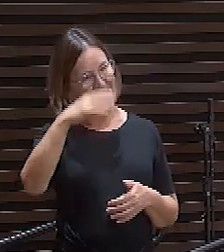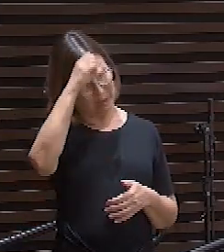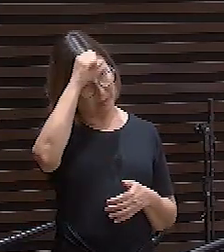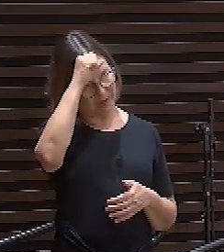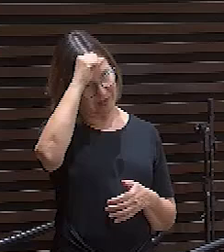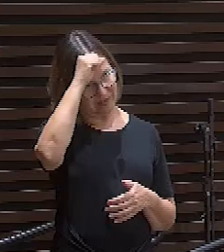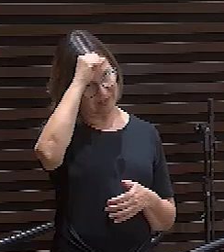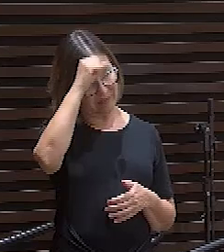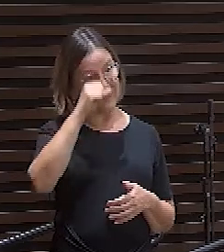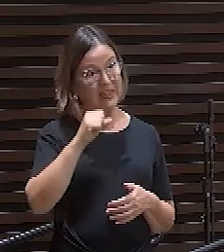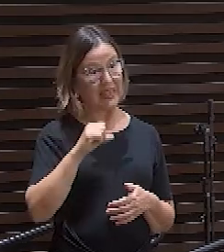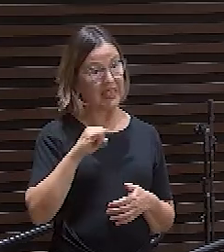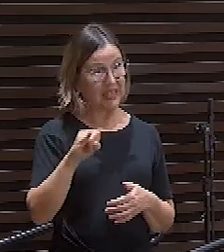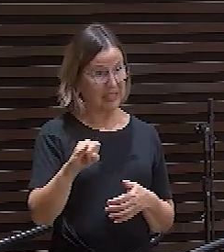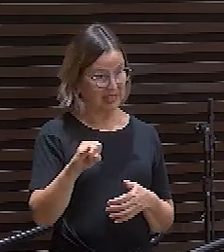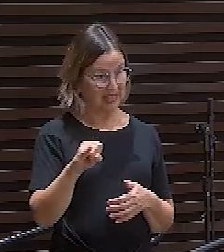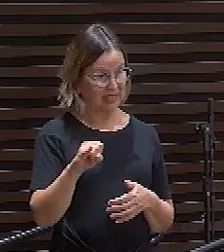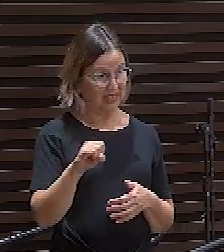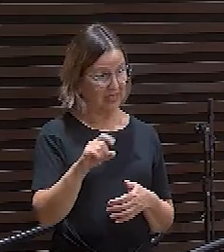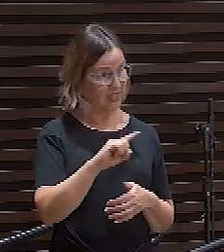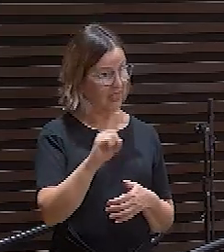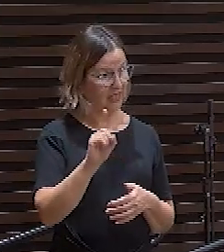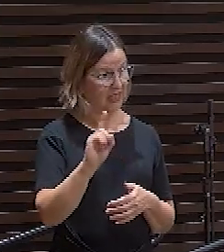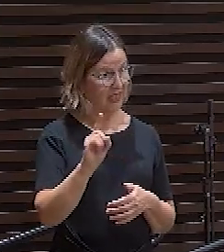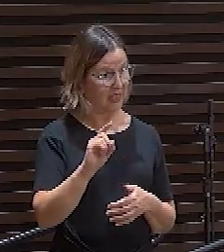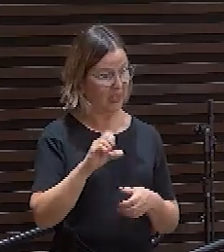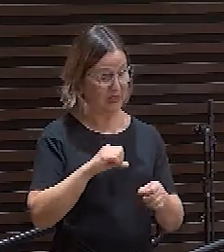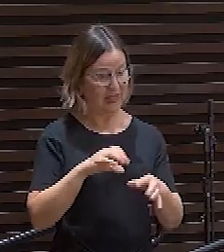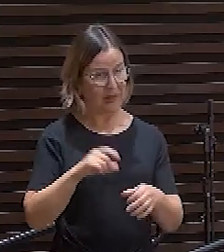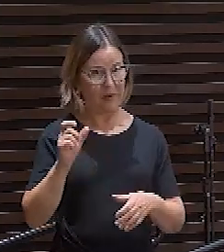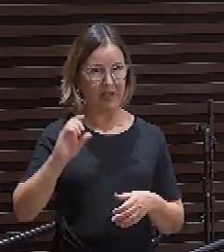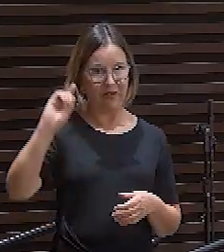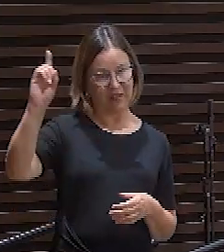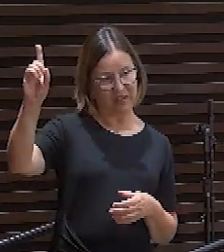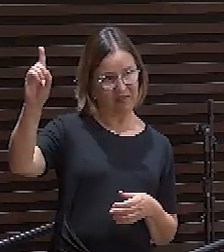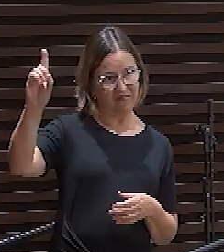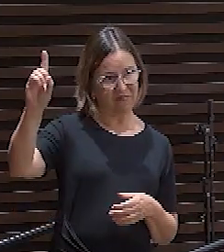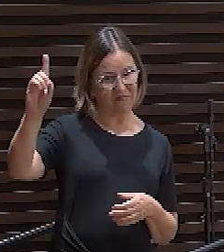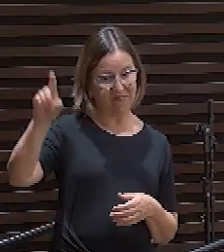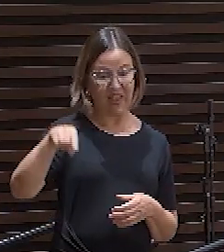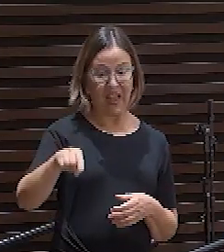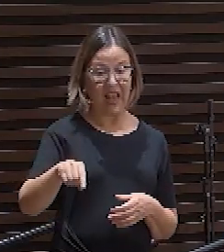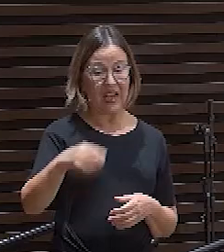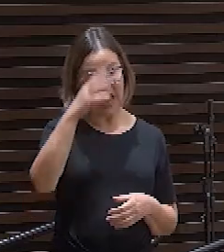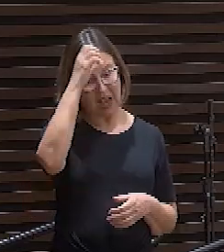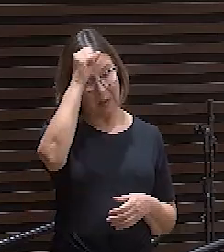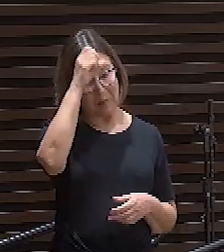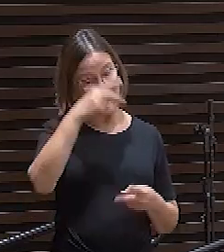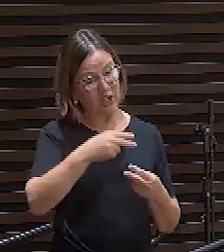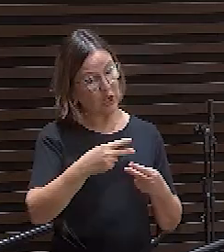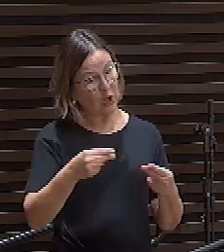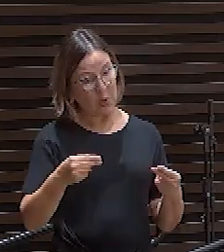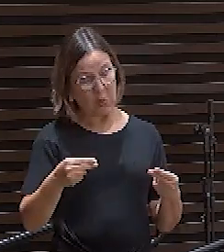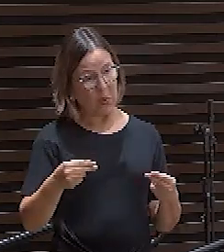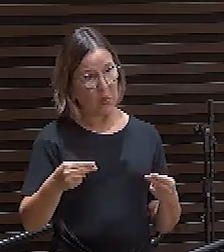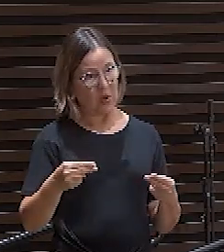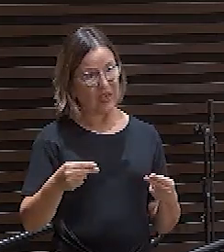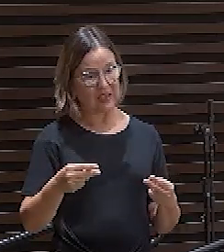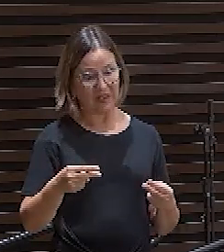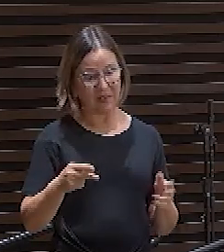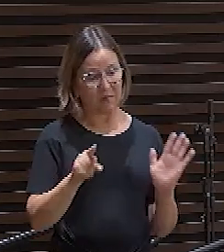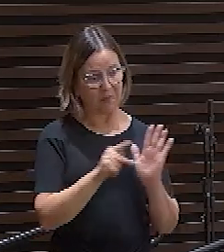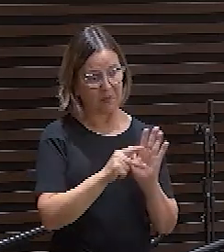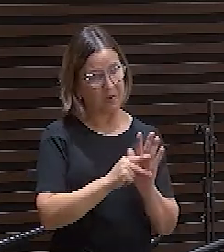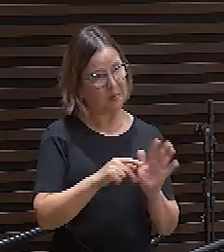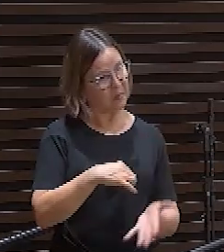Deus, alguém vai jogar alguma coisa ali. E pode ser que seja prejudicial. A